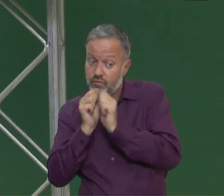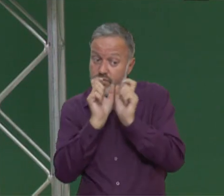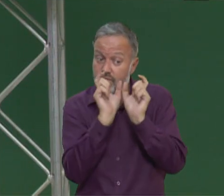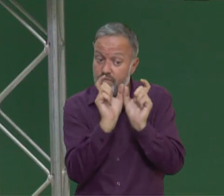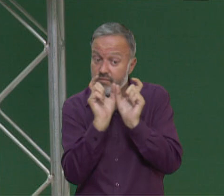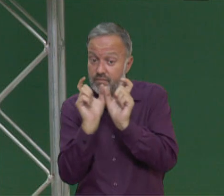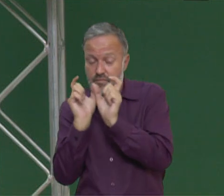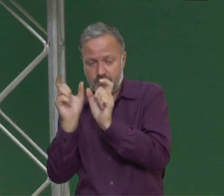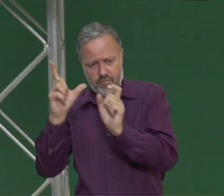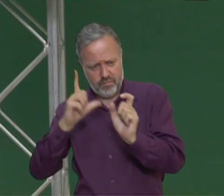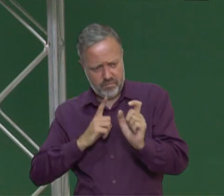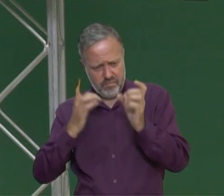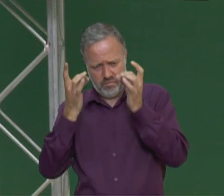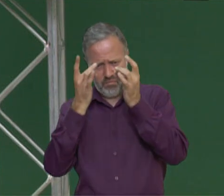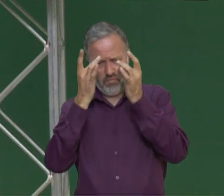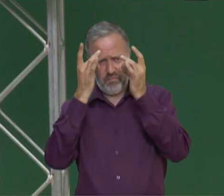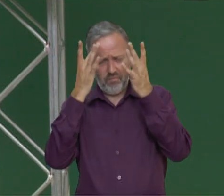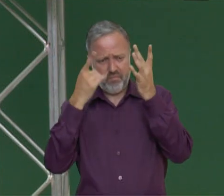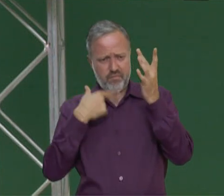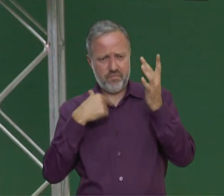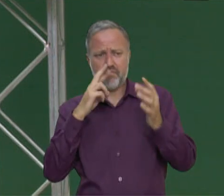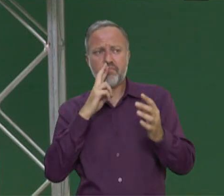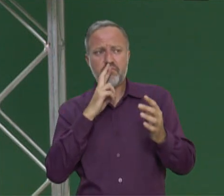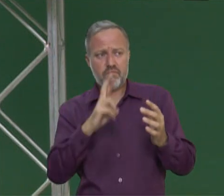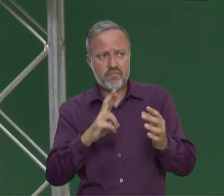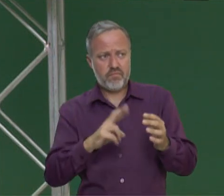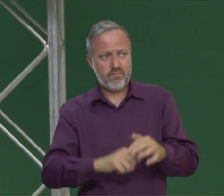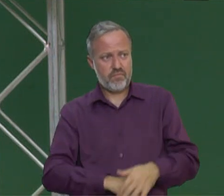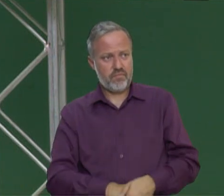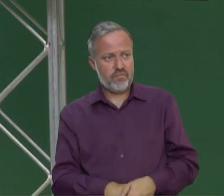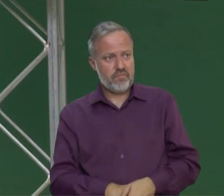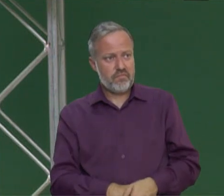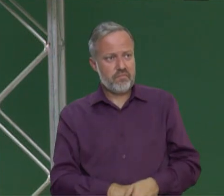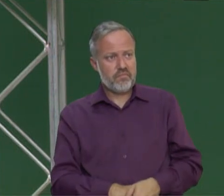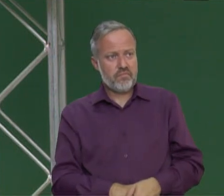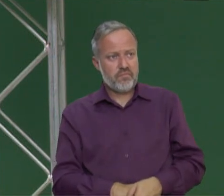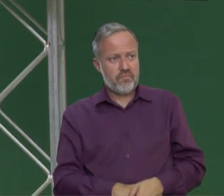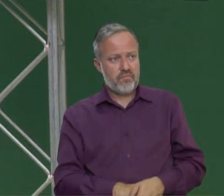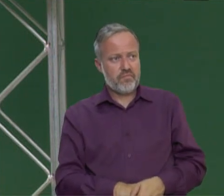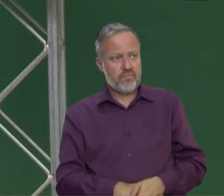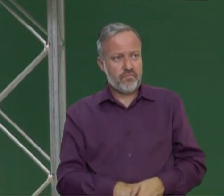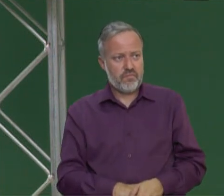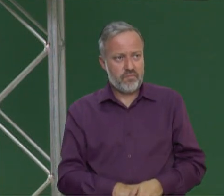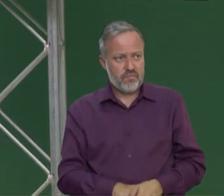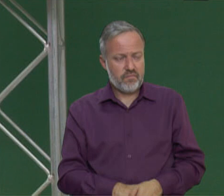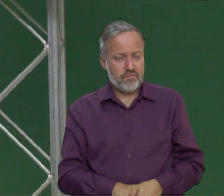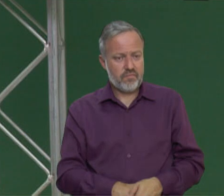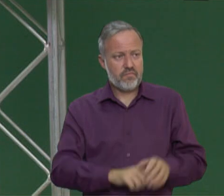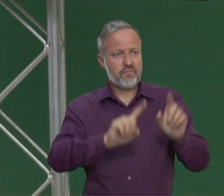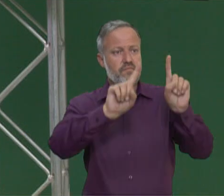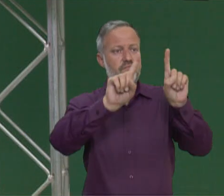muita facilidade para fazer essas questões. Elas são questões de